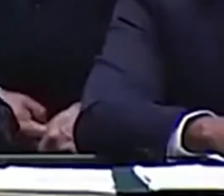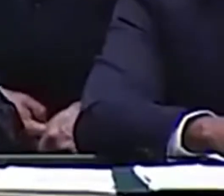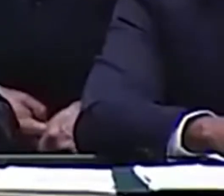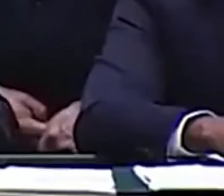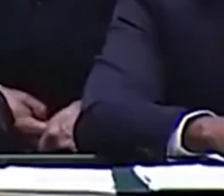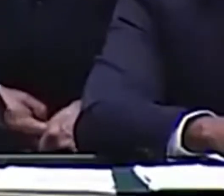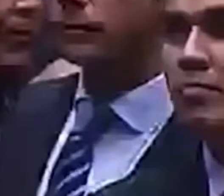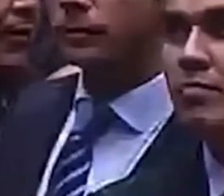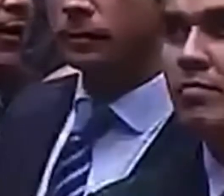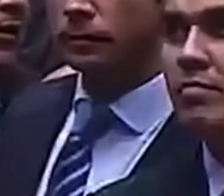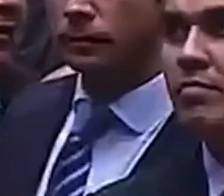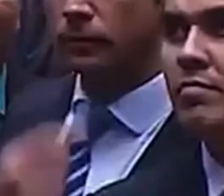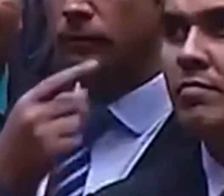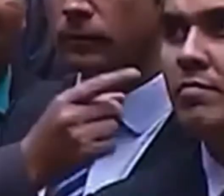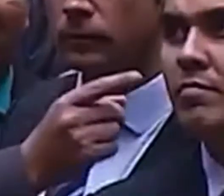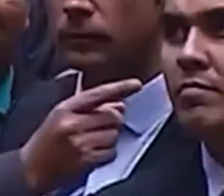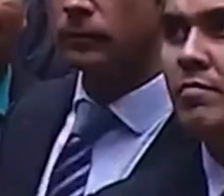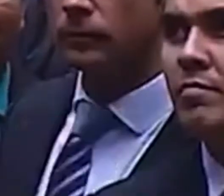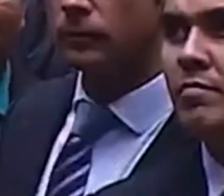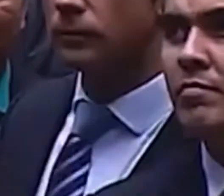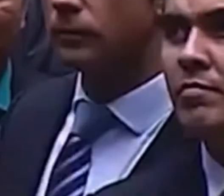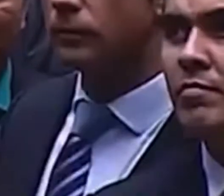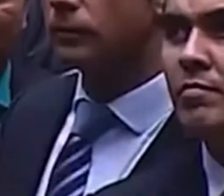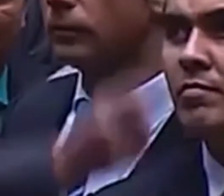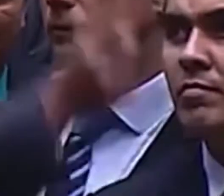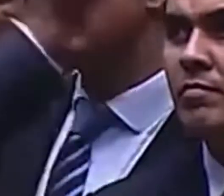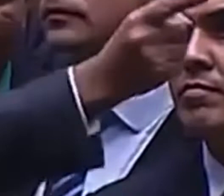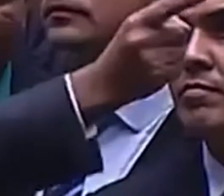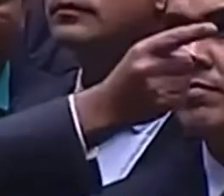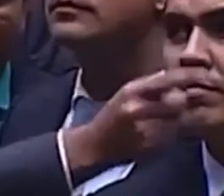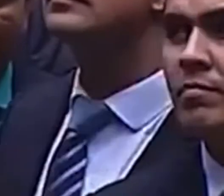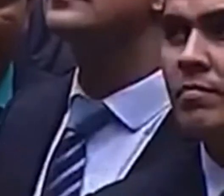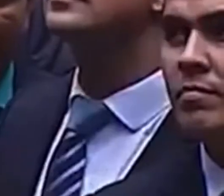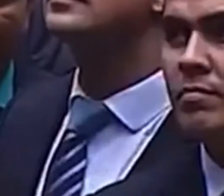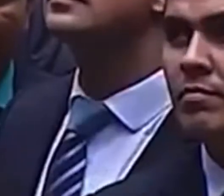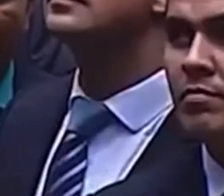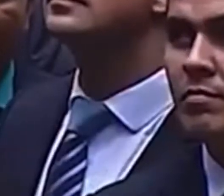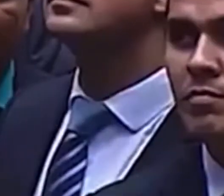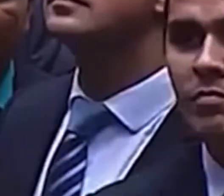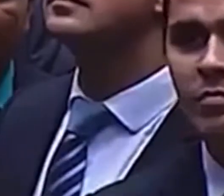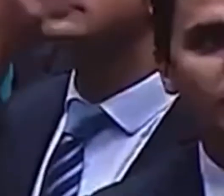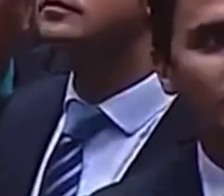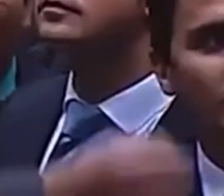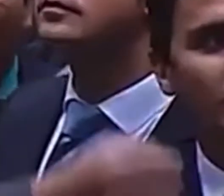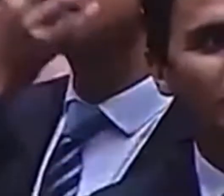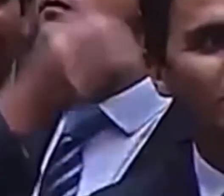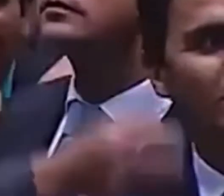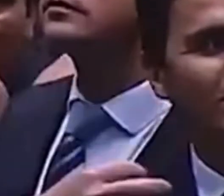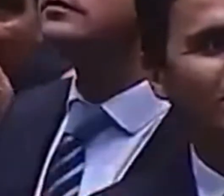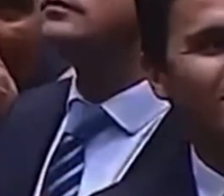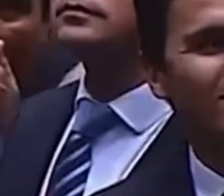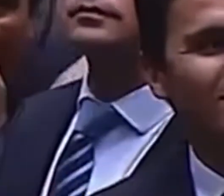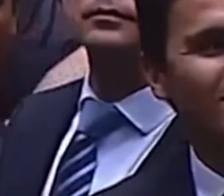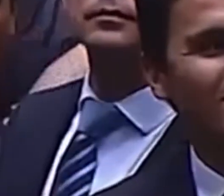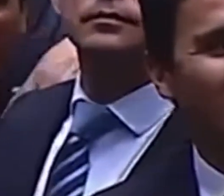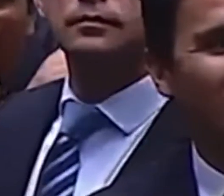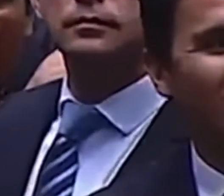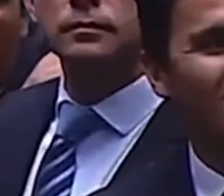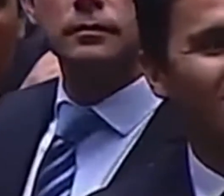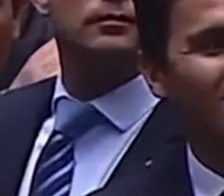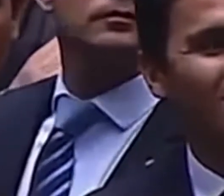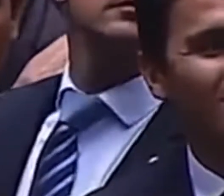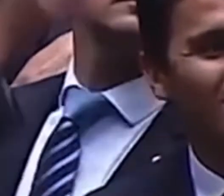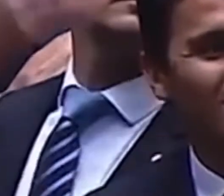PSOL. Eduardo Cunha, você é um gangster. E o que dá sustentação,